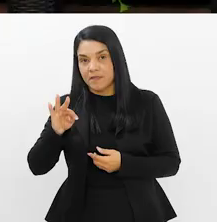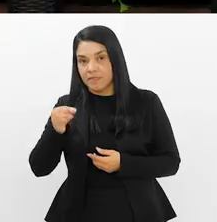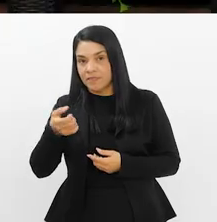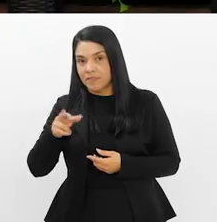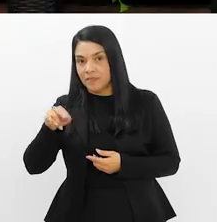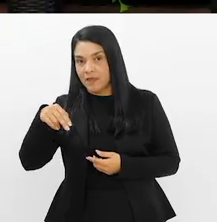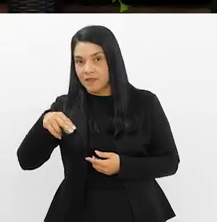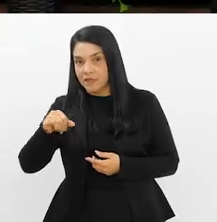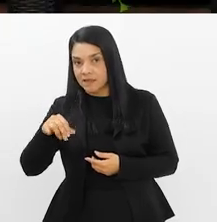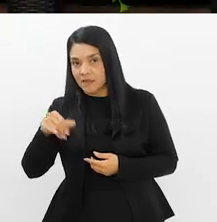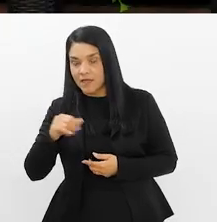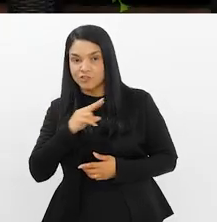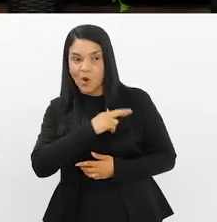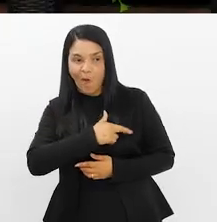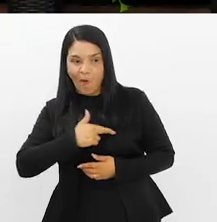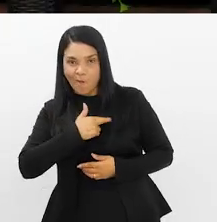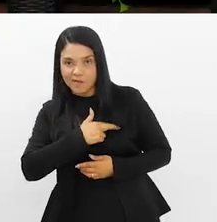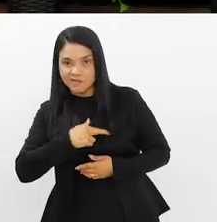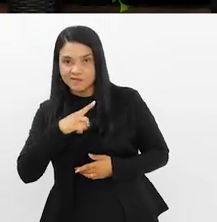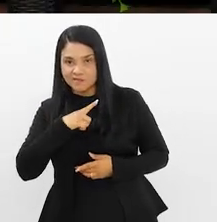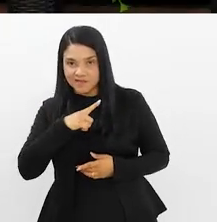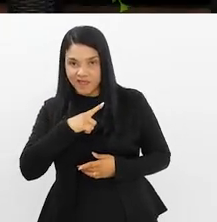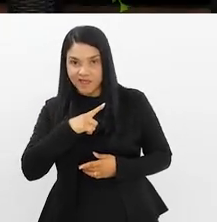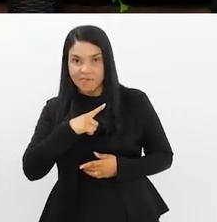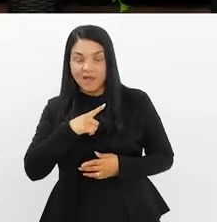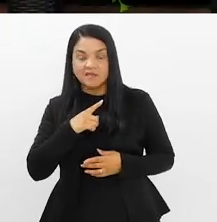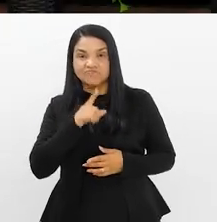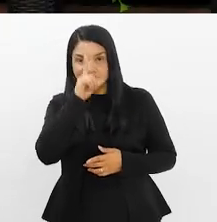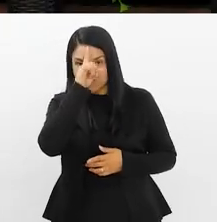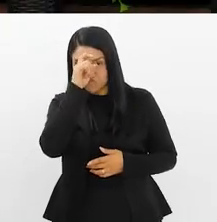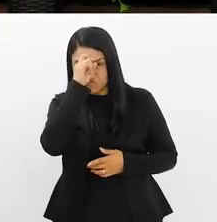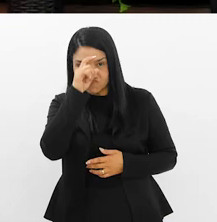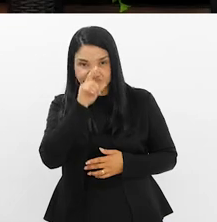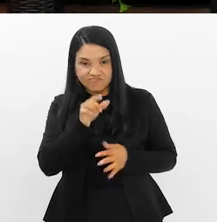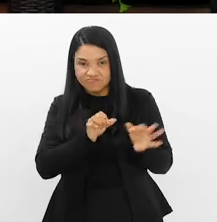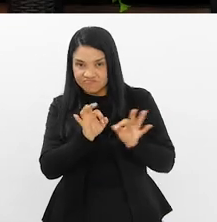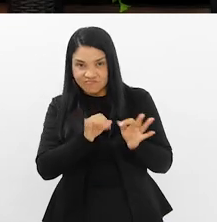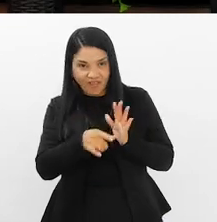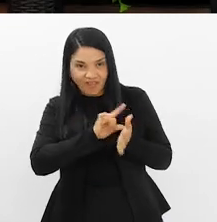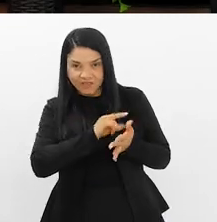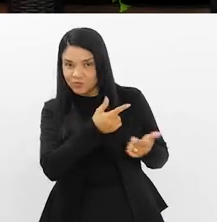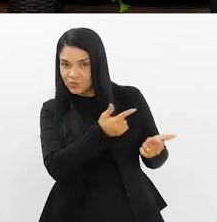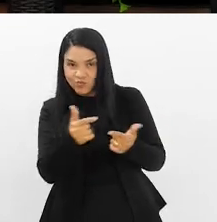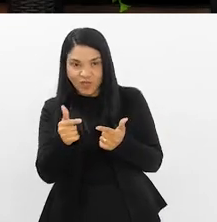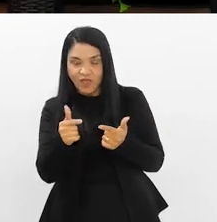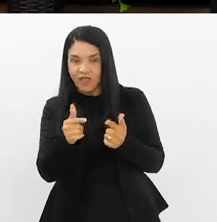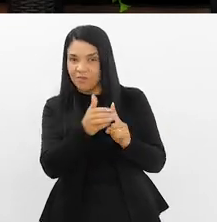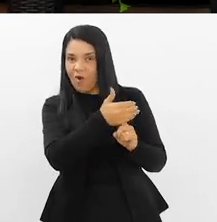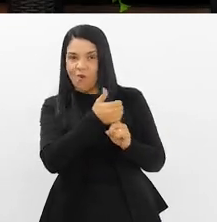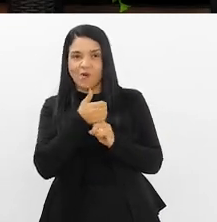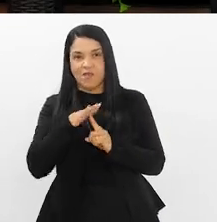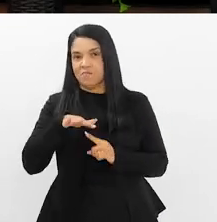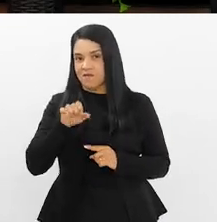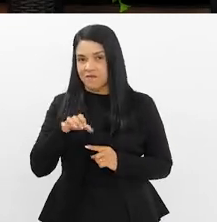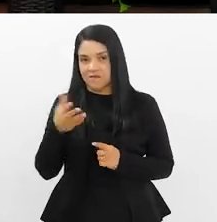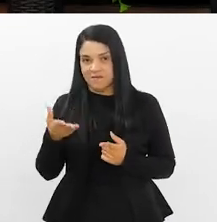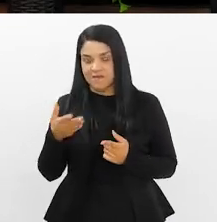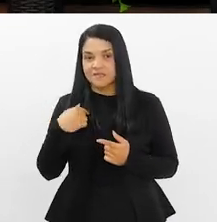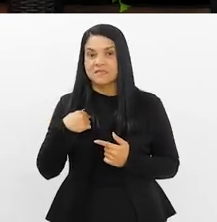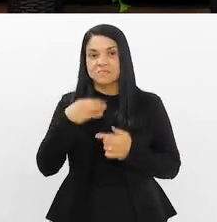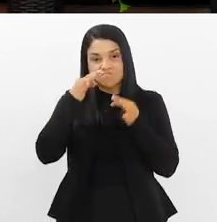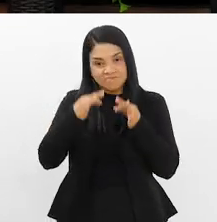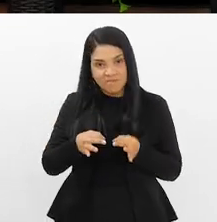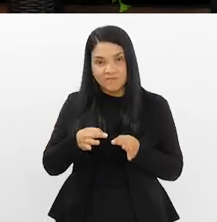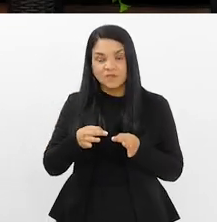ela é muito romantizada, mas nem as unidades hospitalares estão preparadas para receber, porque o mais correto, se a gente